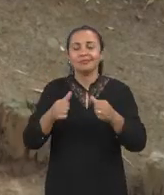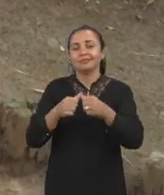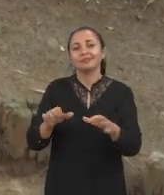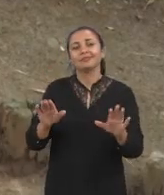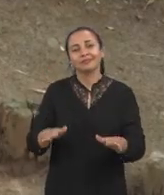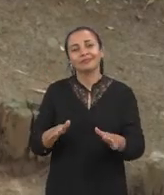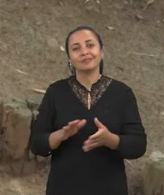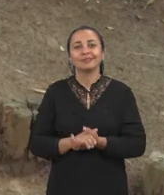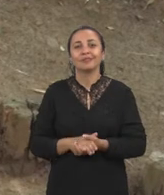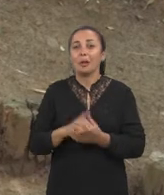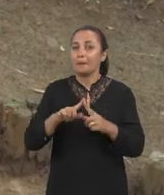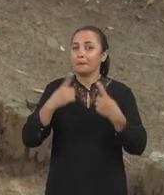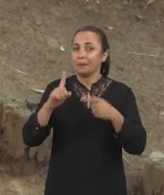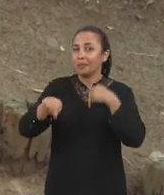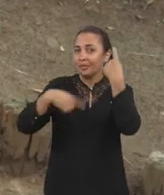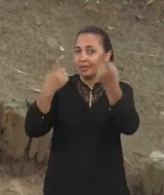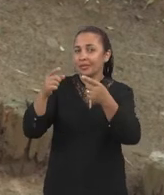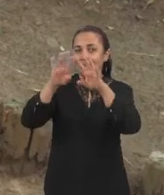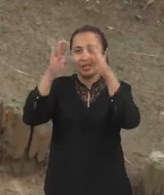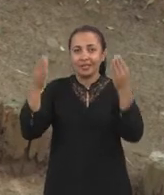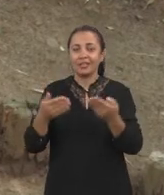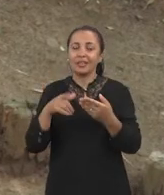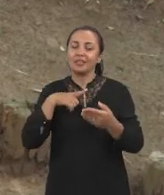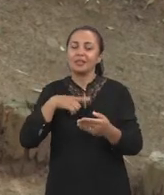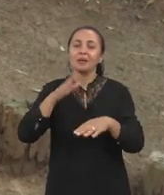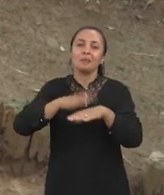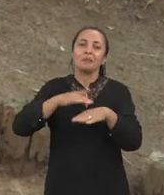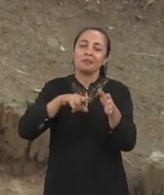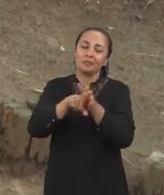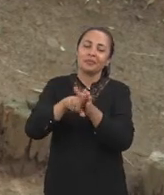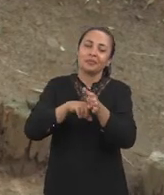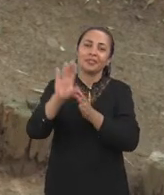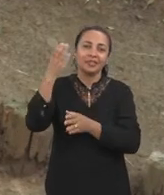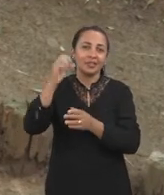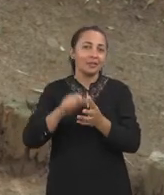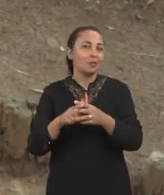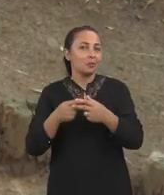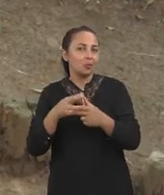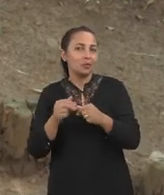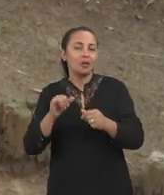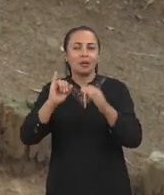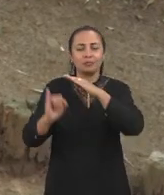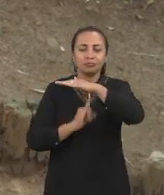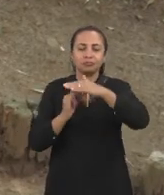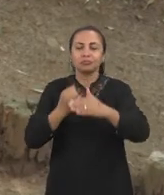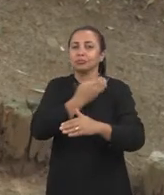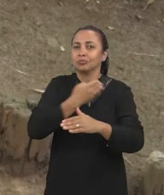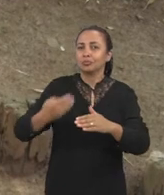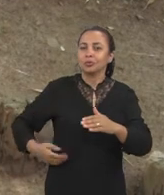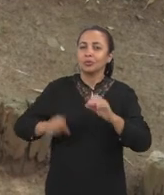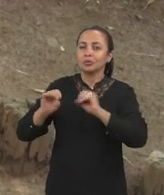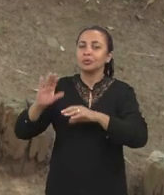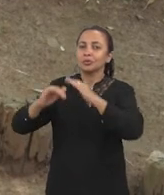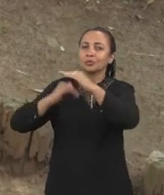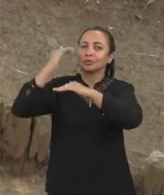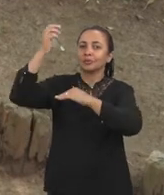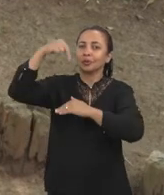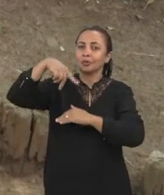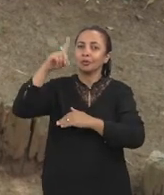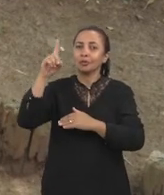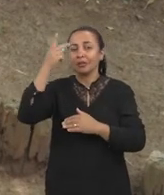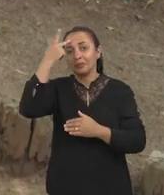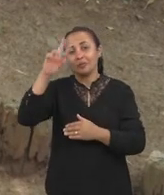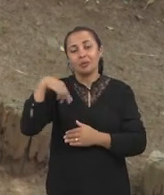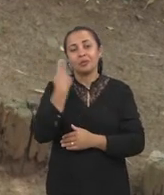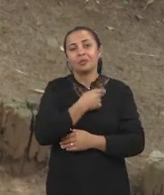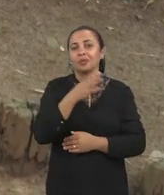fica por aqui. Mas no próximo programa, tem mais pesquisas científicas produzidas pelas instituições públicas de ensino superior do Nordeste